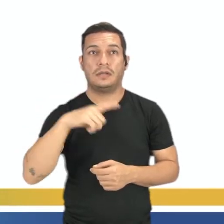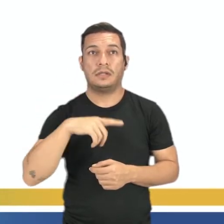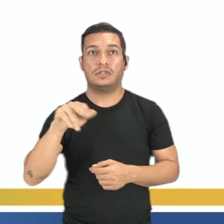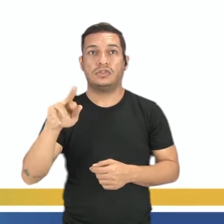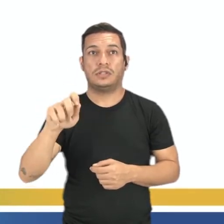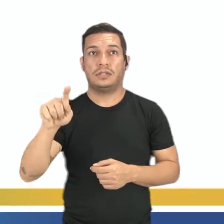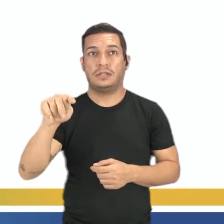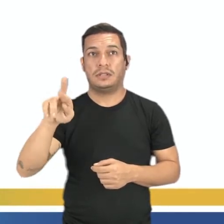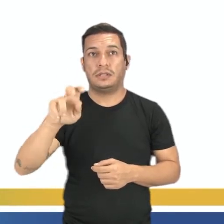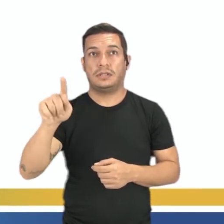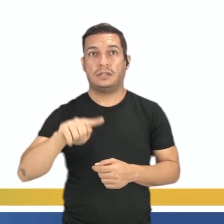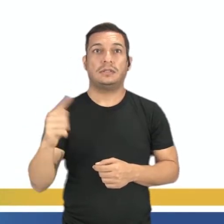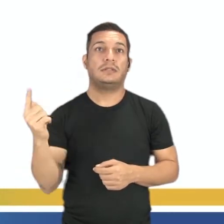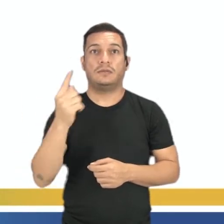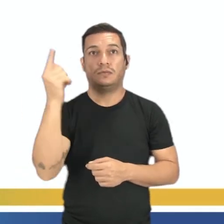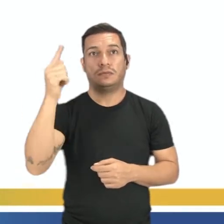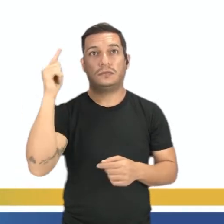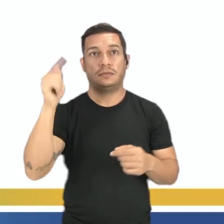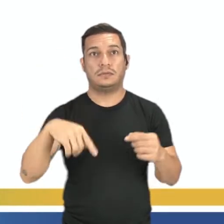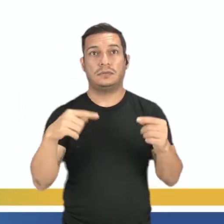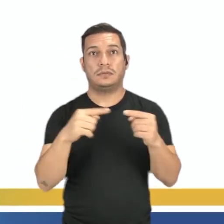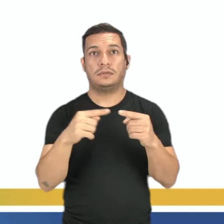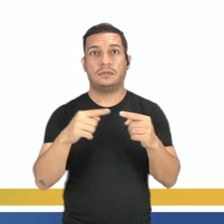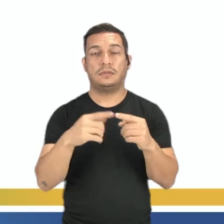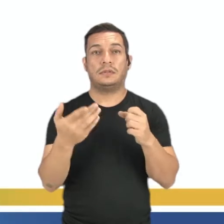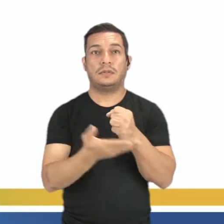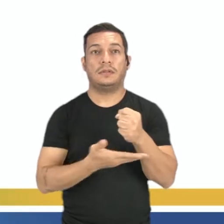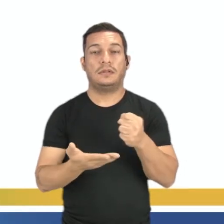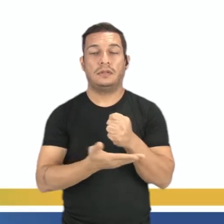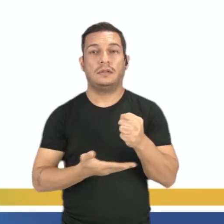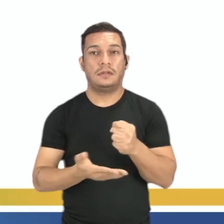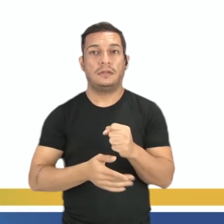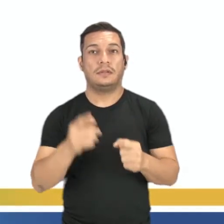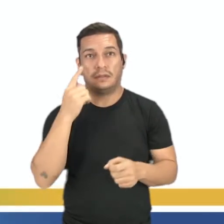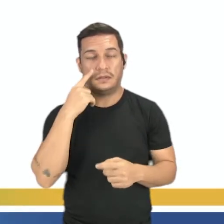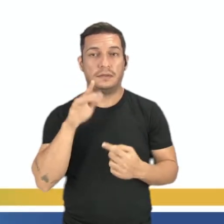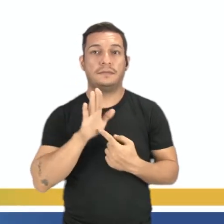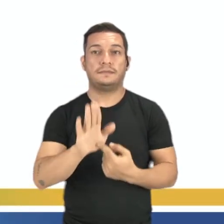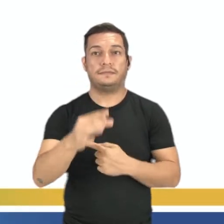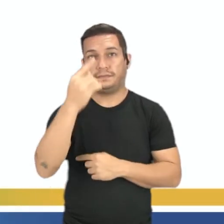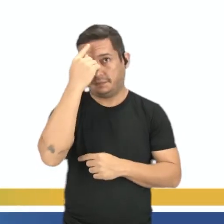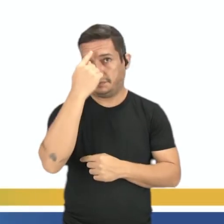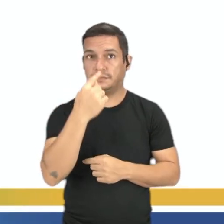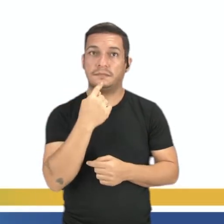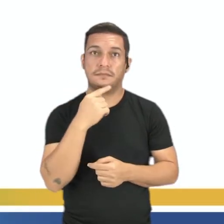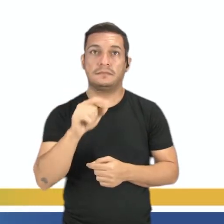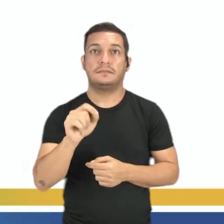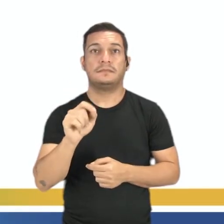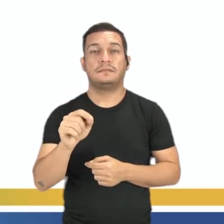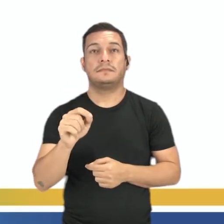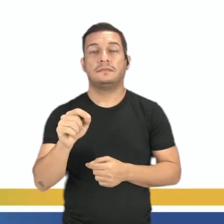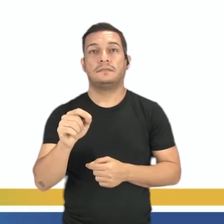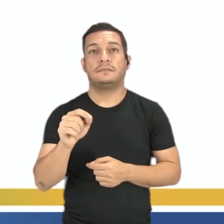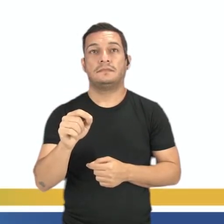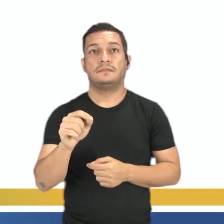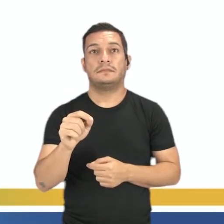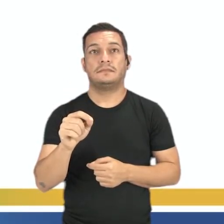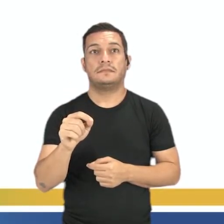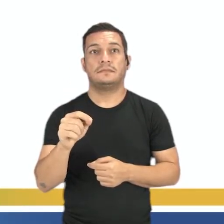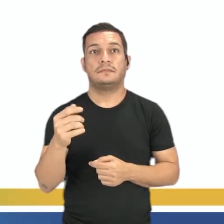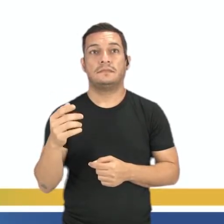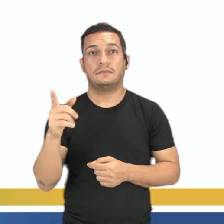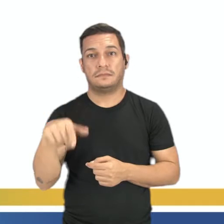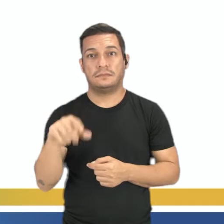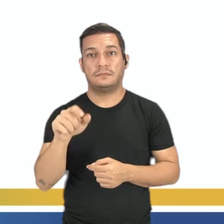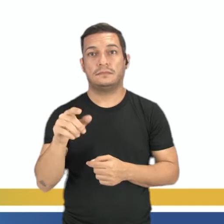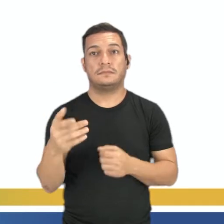geratriz, a altura, está ao plano de base, como é mostrado aqui também na figura. Nós estamos vendo aqui na imagem, o